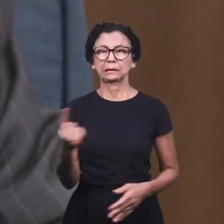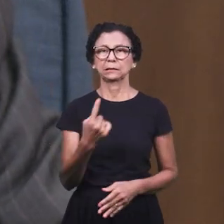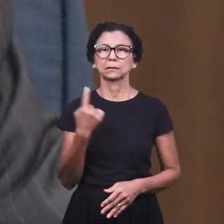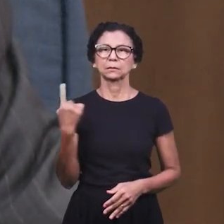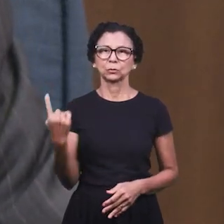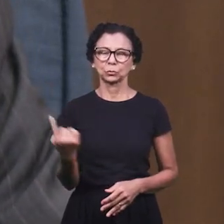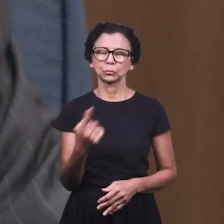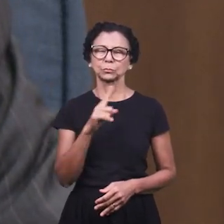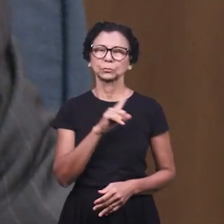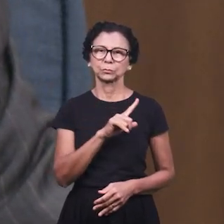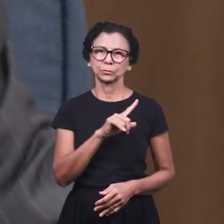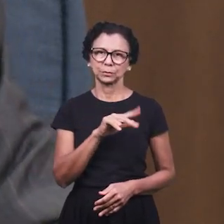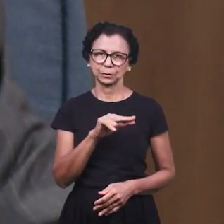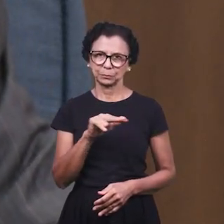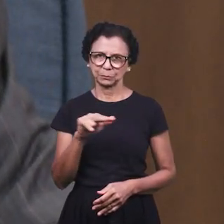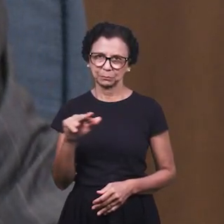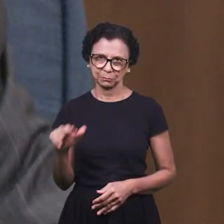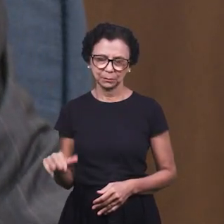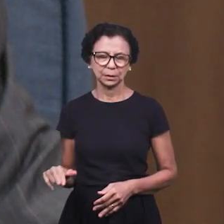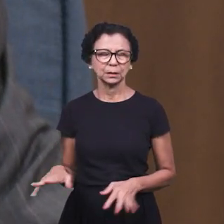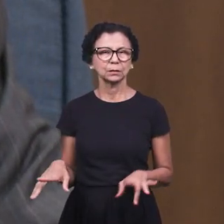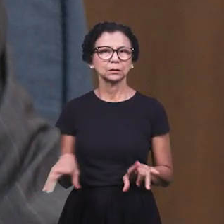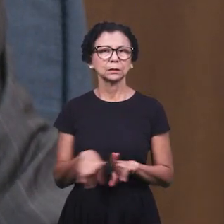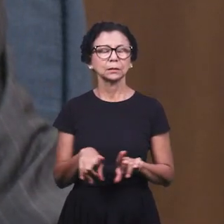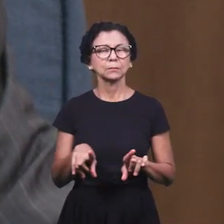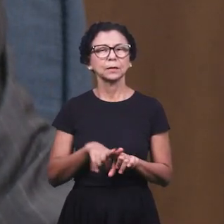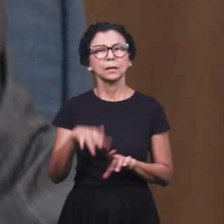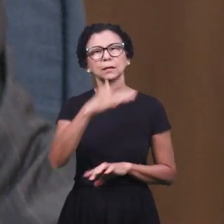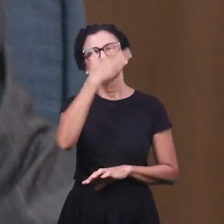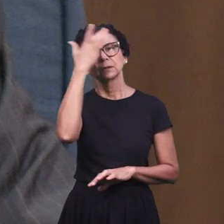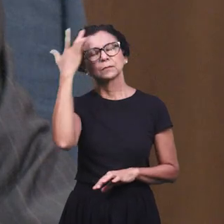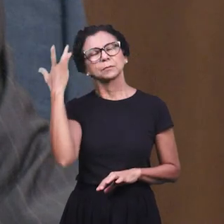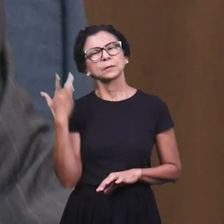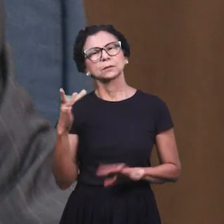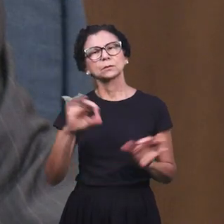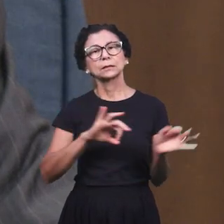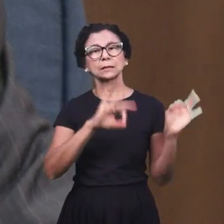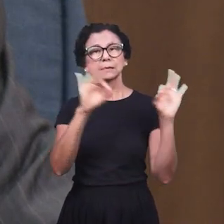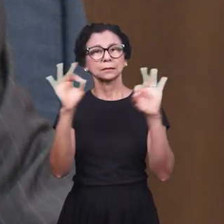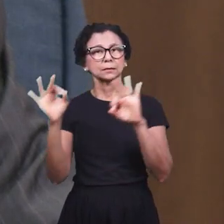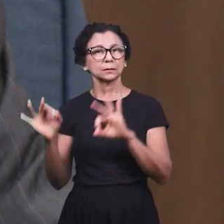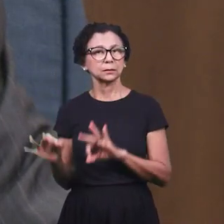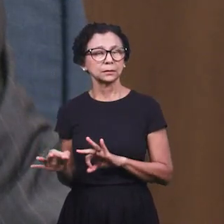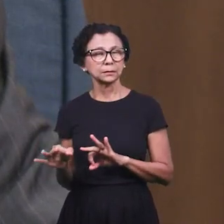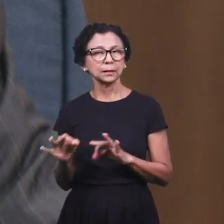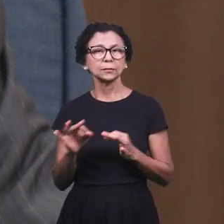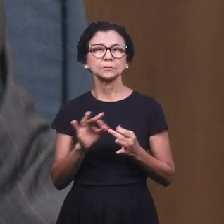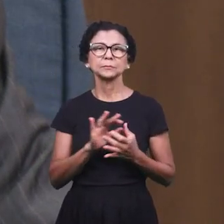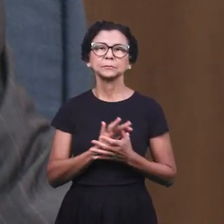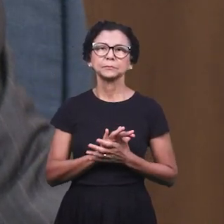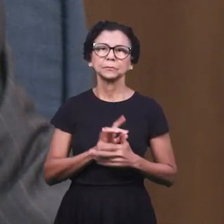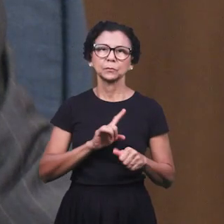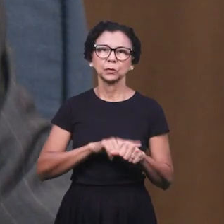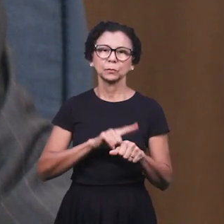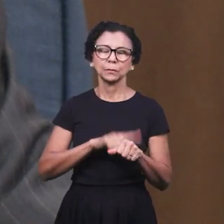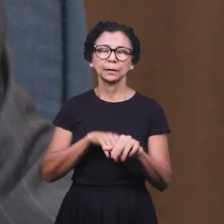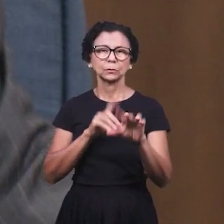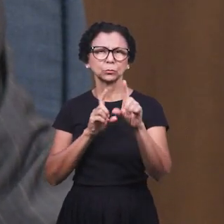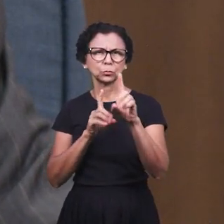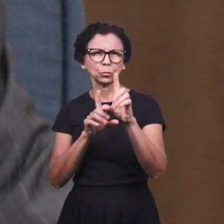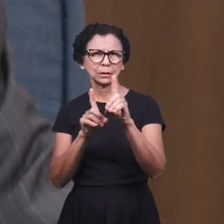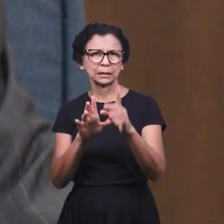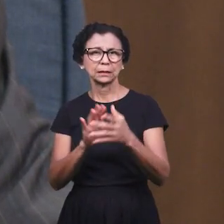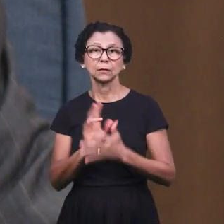Eu quero saudar a todos os nossos irmãos, aqueles que nos assistem no momento da doutrina. Nós vamos